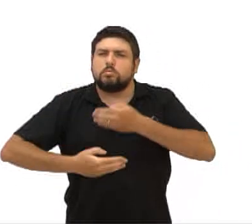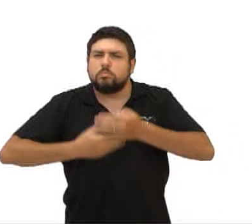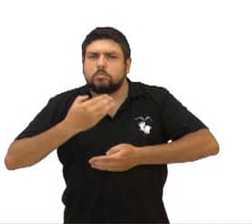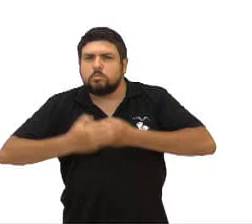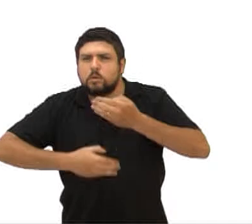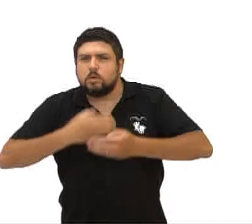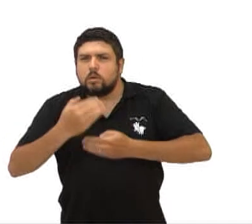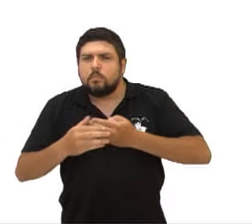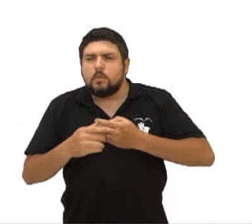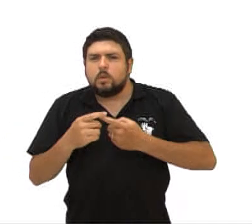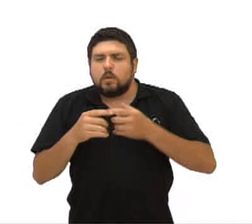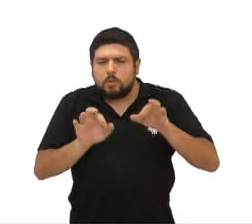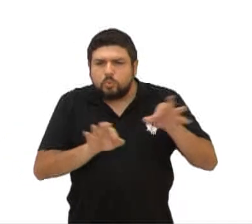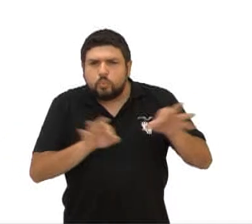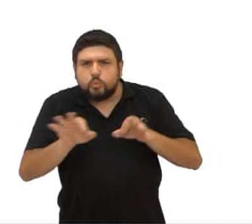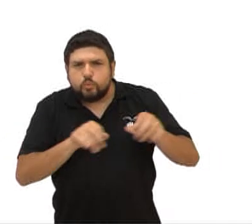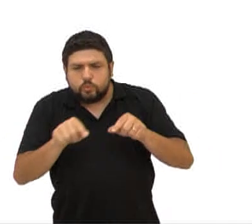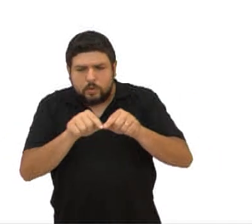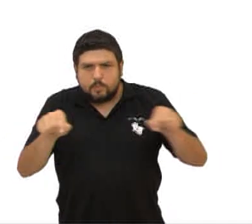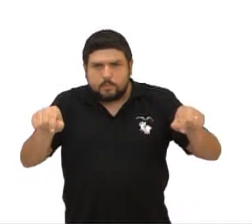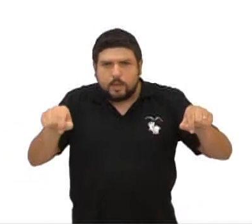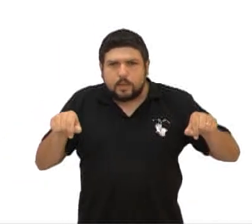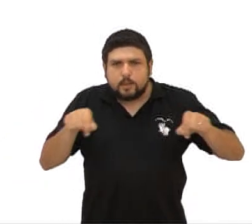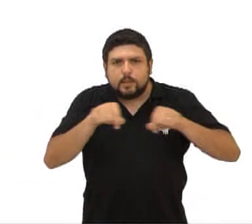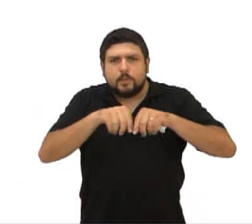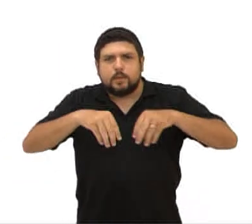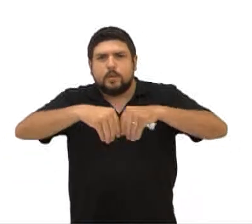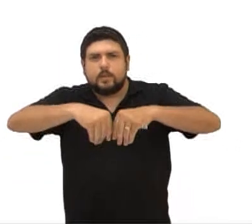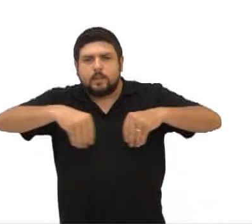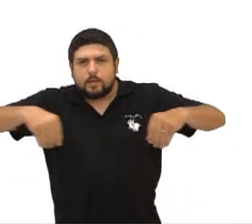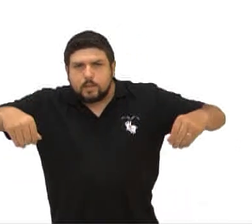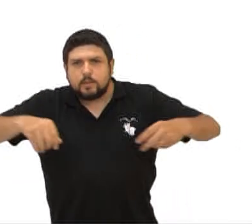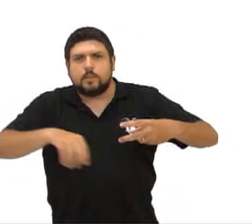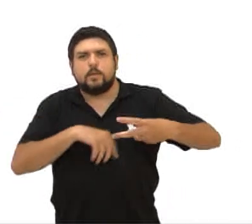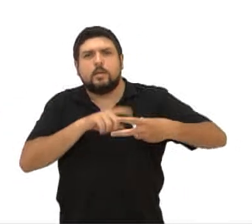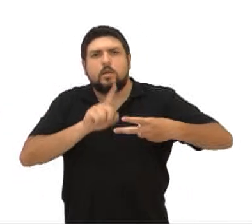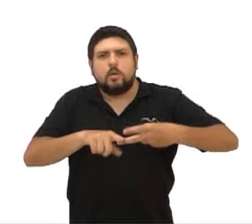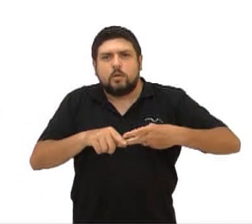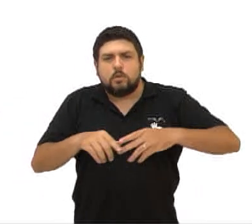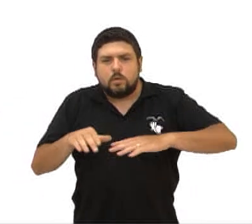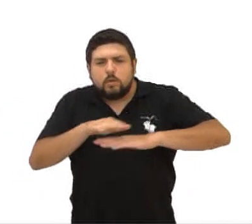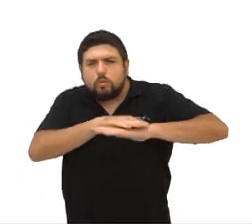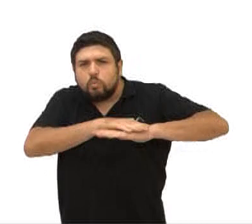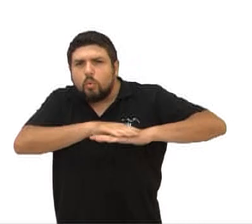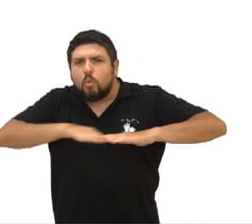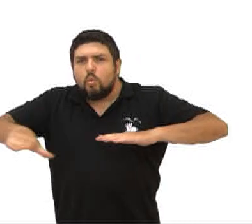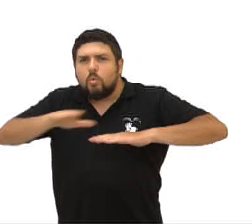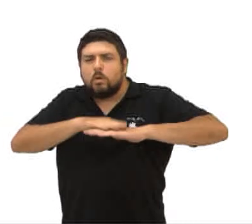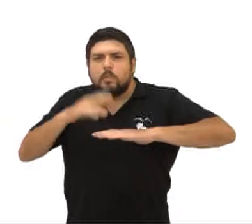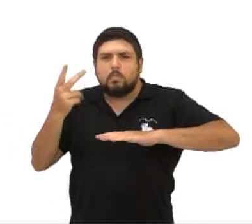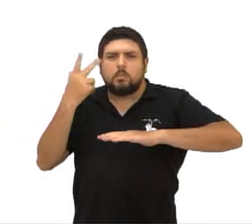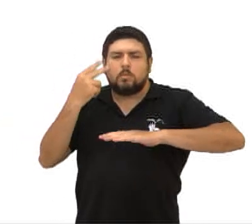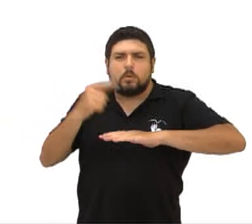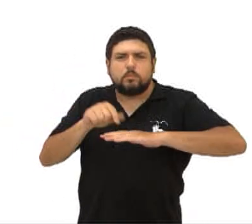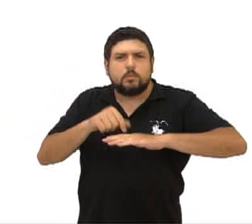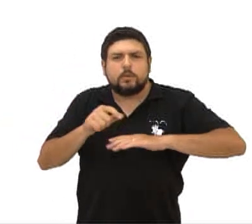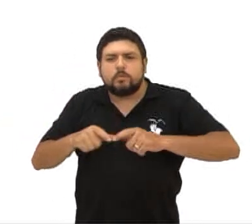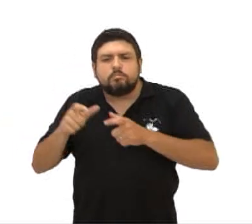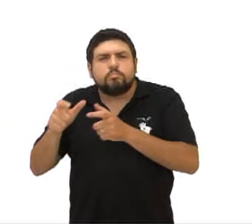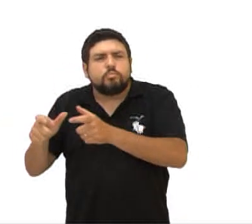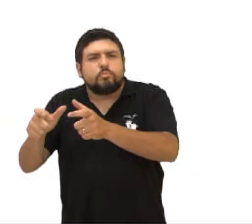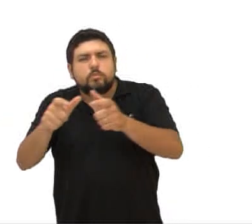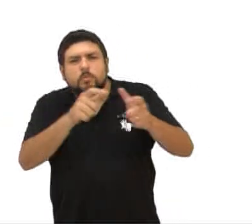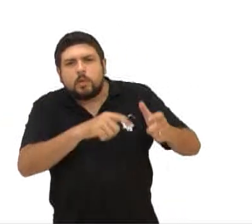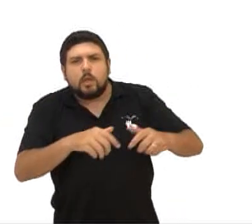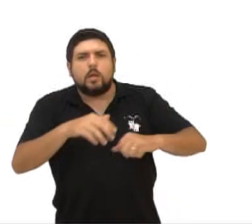ali essas quadras de areia, quadras de piso, em várias regiões, né, em vários locais, né,